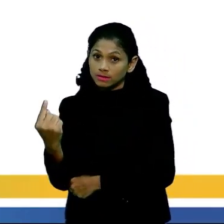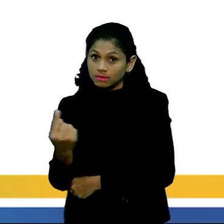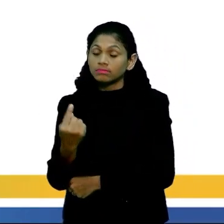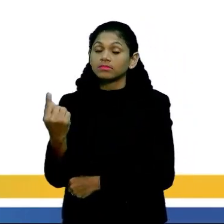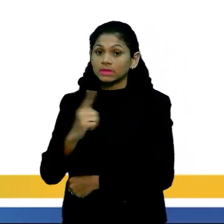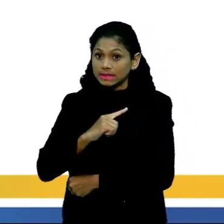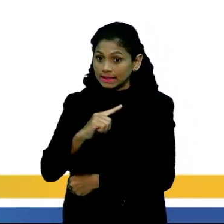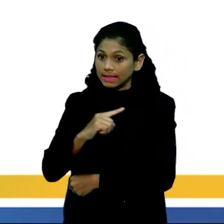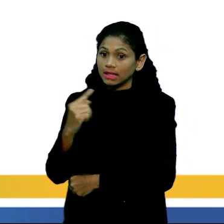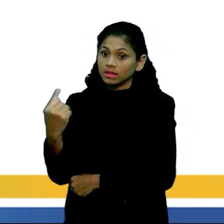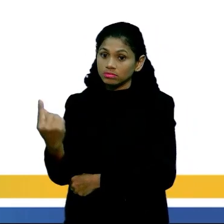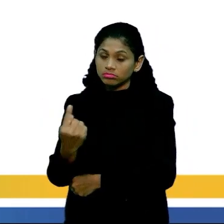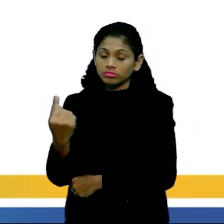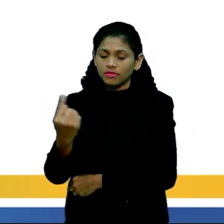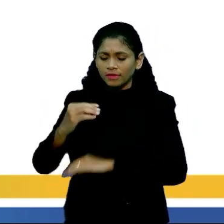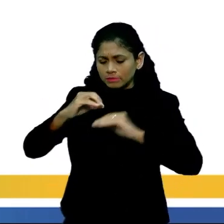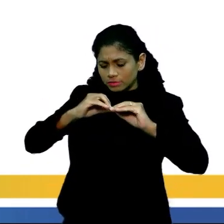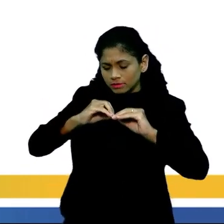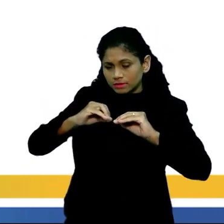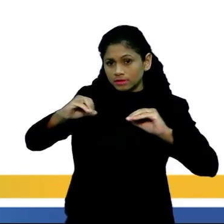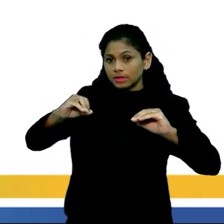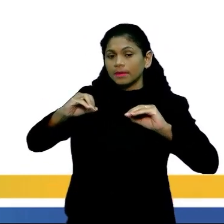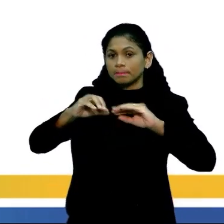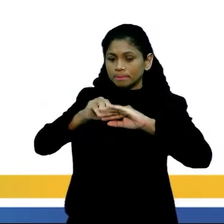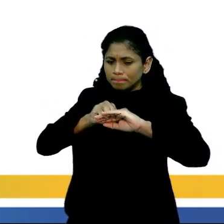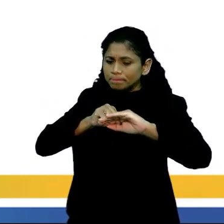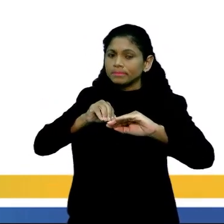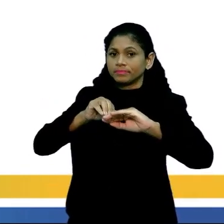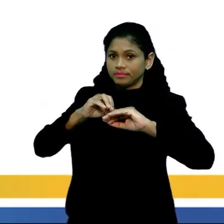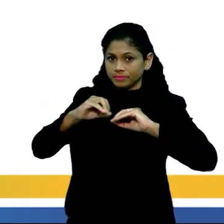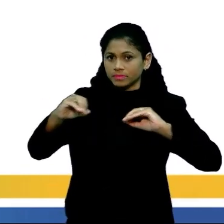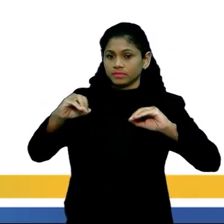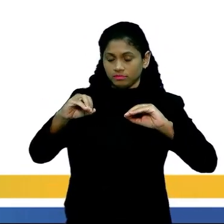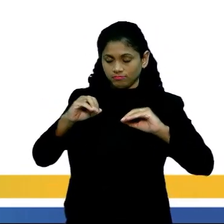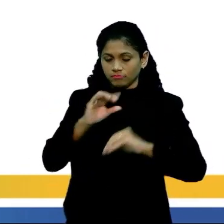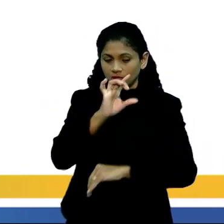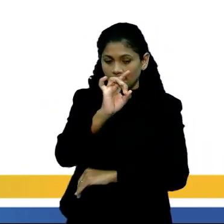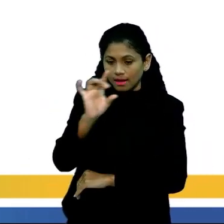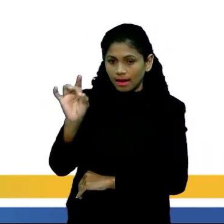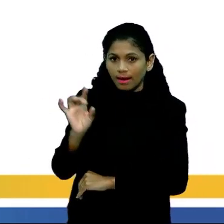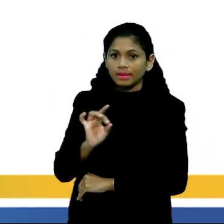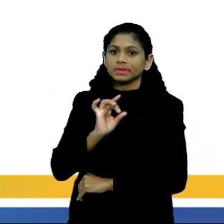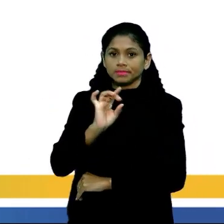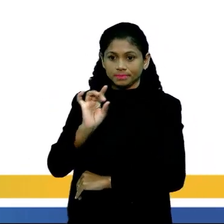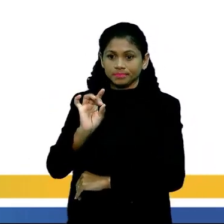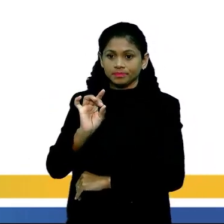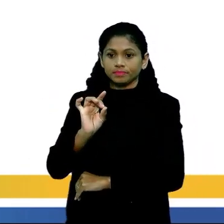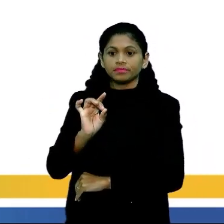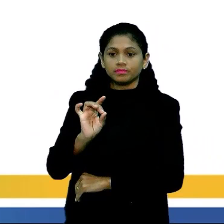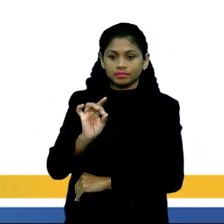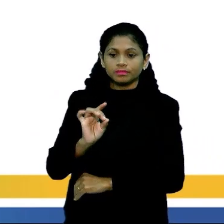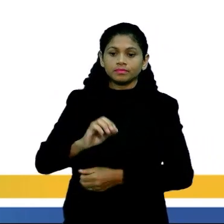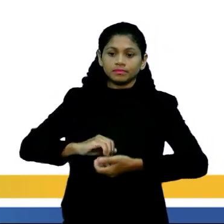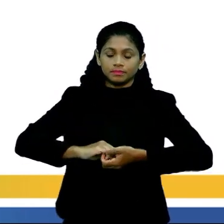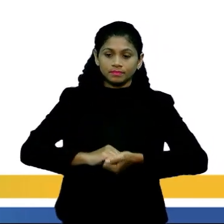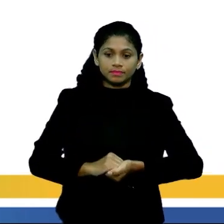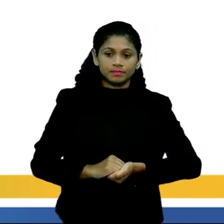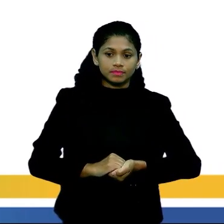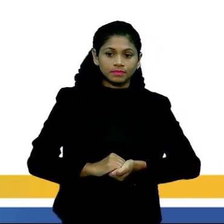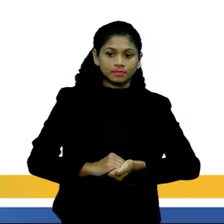das hemácias, dos glóbulos, onde o sangue vai ser separado das suas partes. Isso é